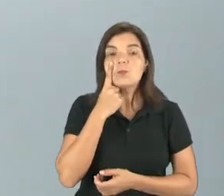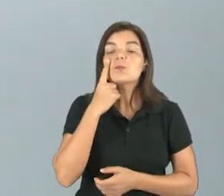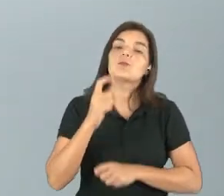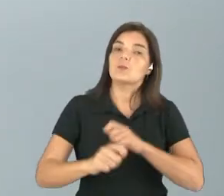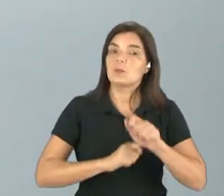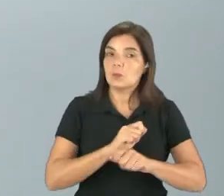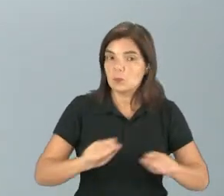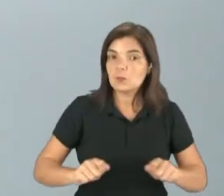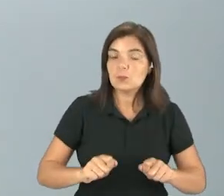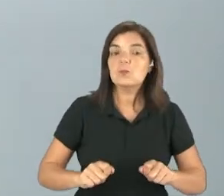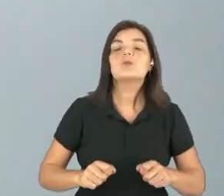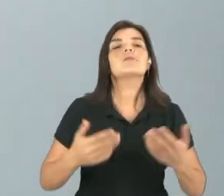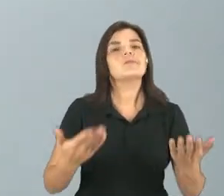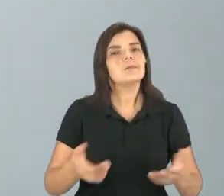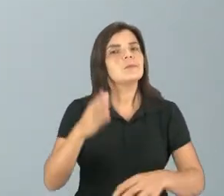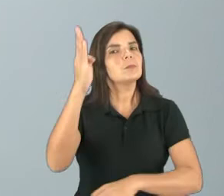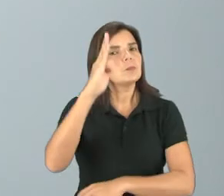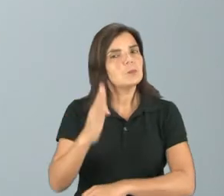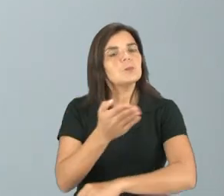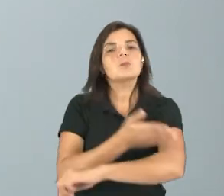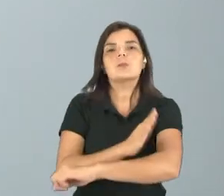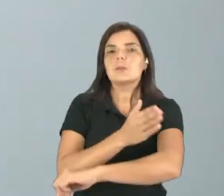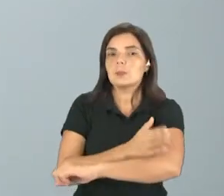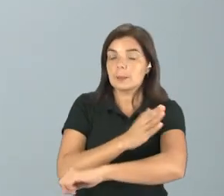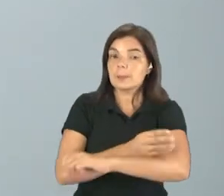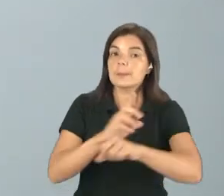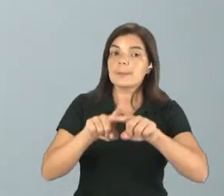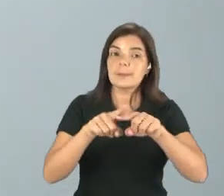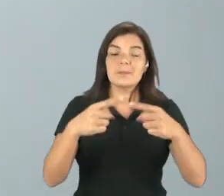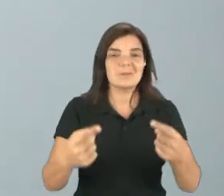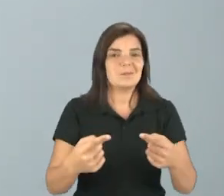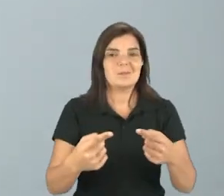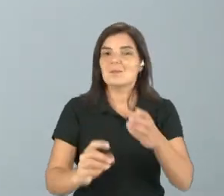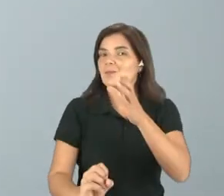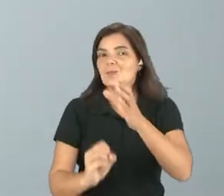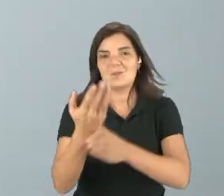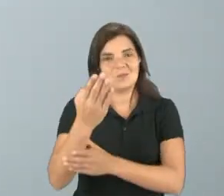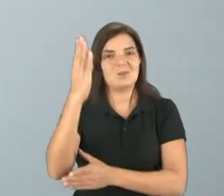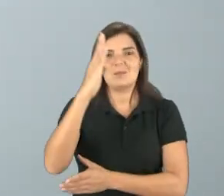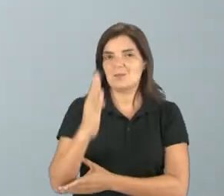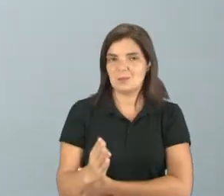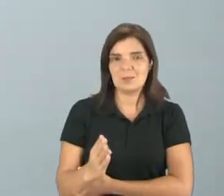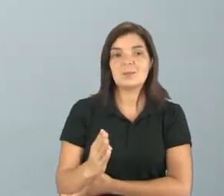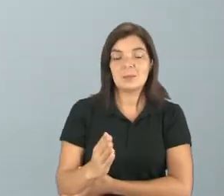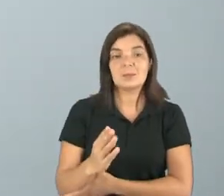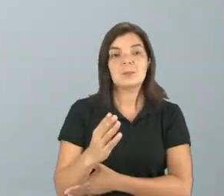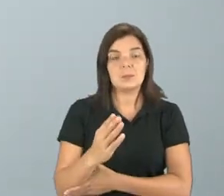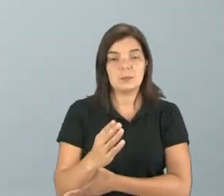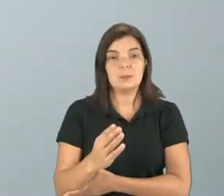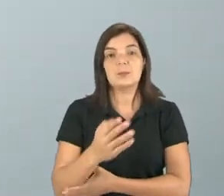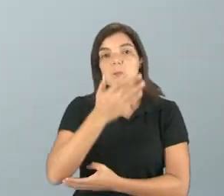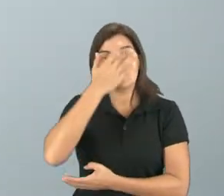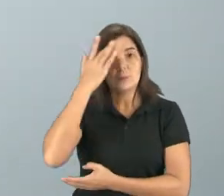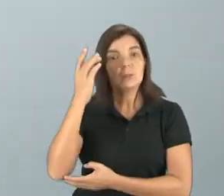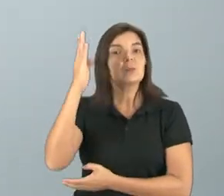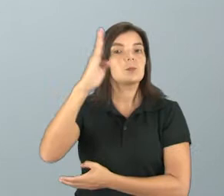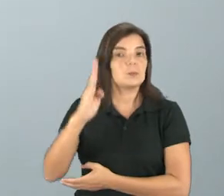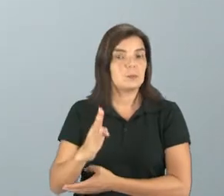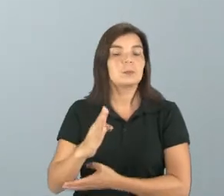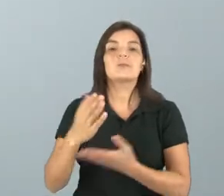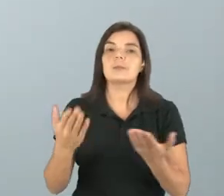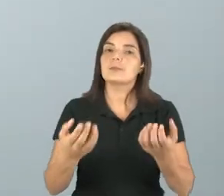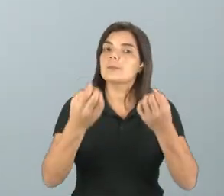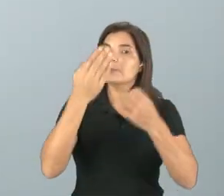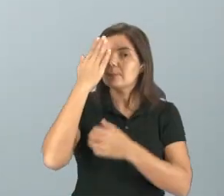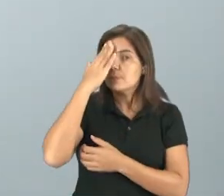jiu-jitsu, no Brasil é muito praticado o jiu-jitsu, mas ele não foi criado no Brasil, né, por brasileiros. Então é